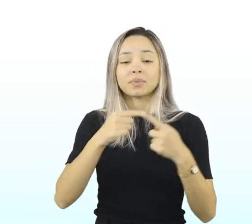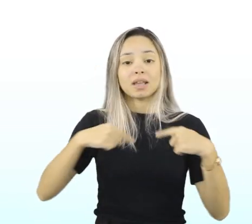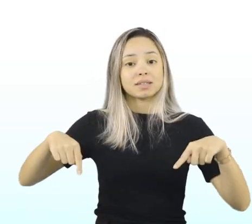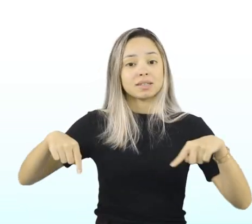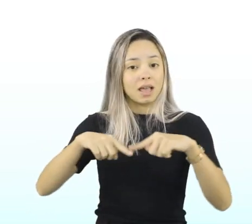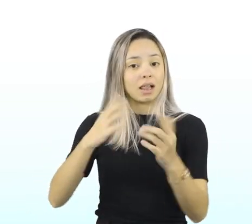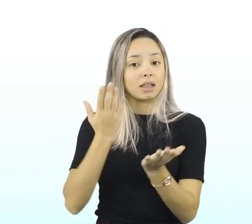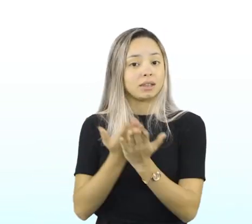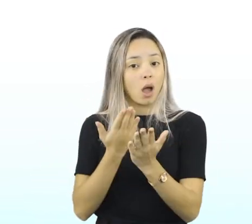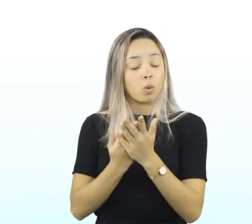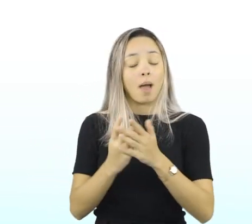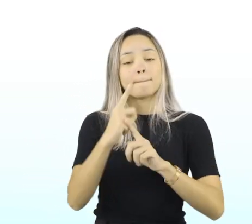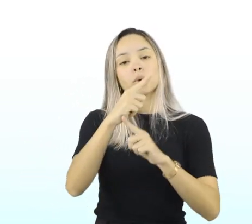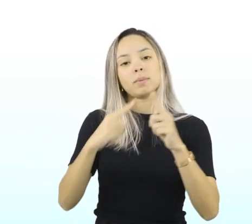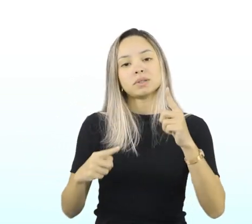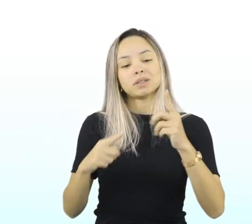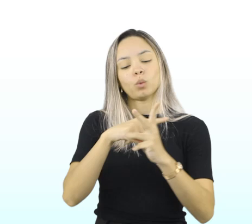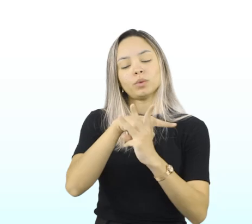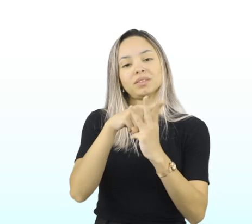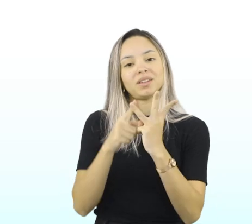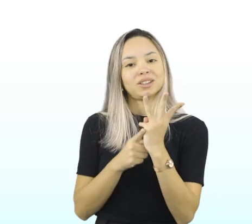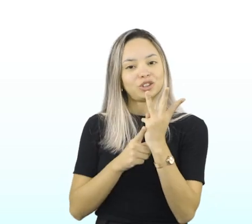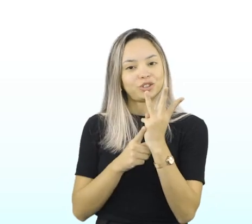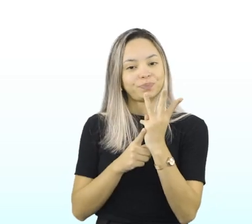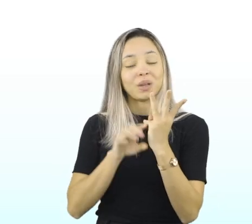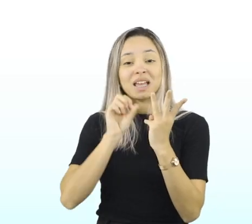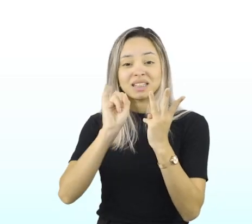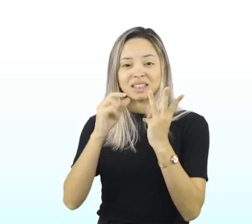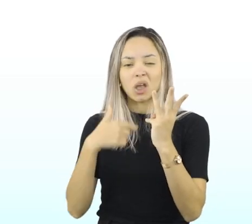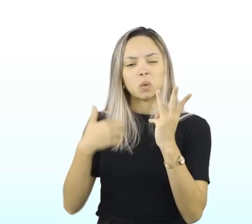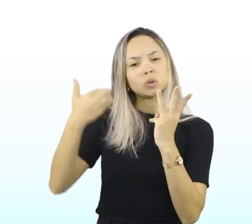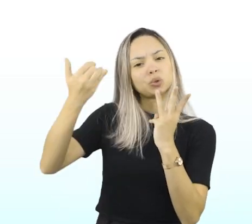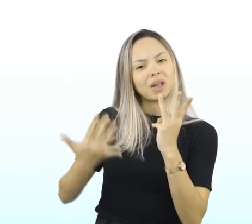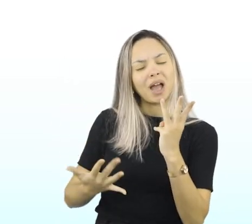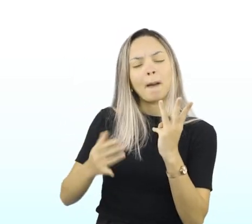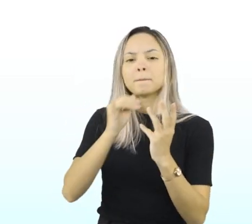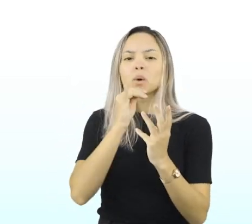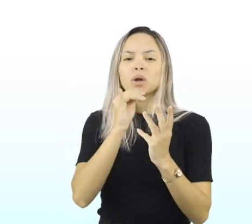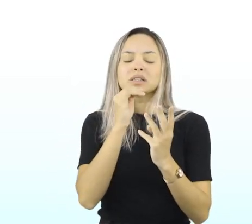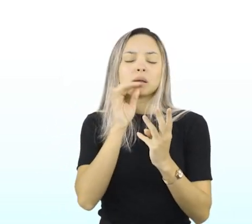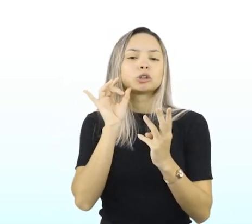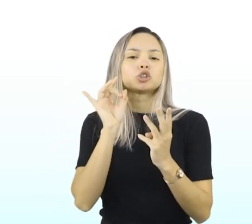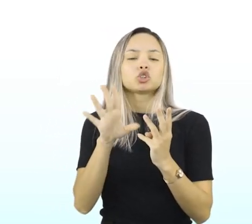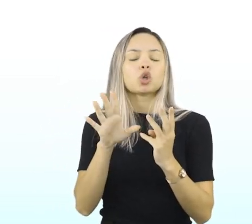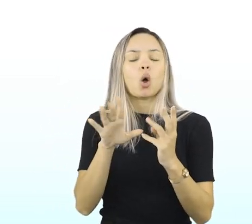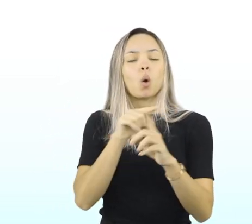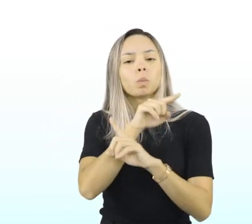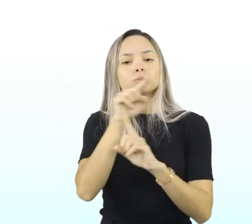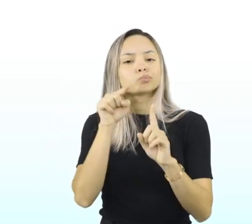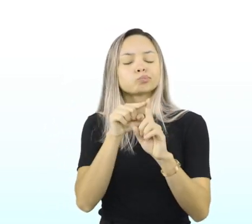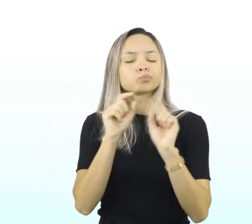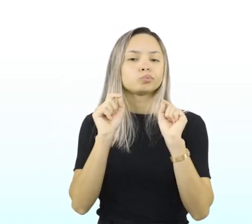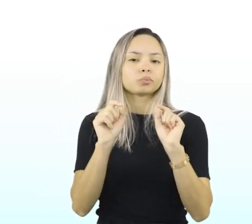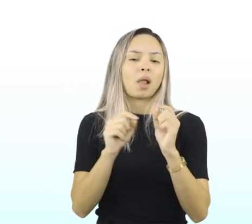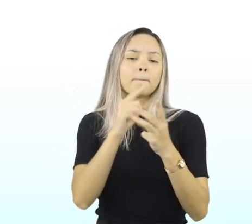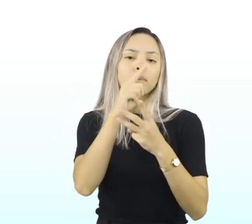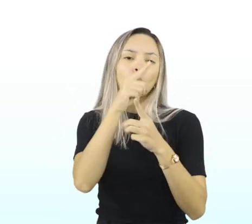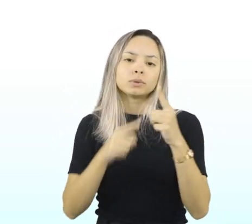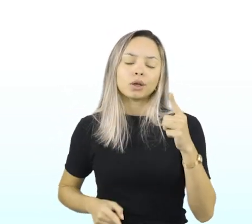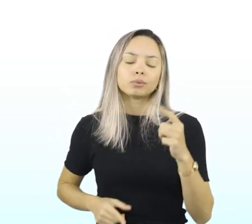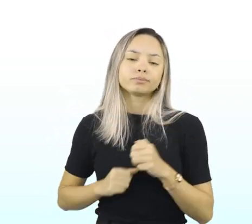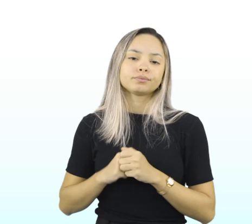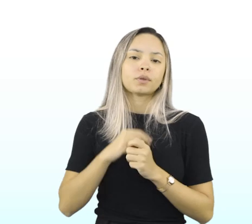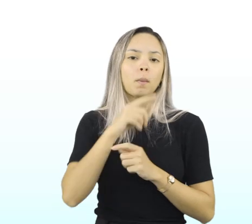Celular, sala de aula, proibição. Então, se eu ficar falando só, não é, da